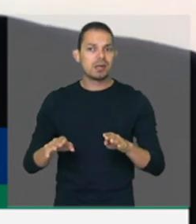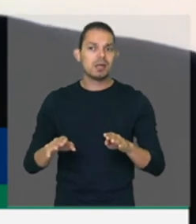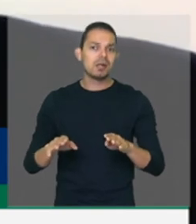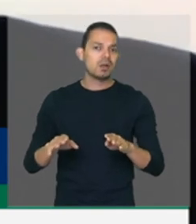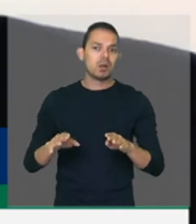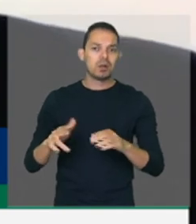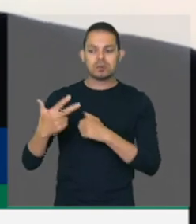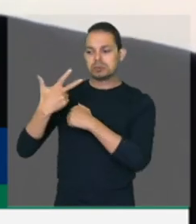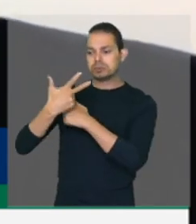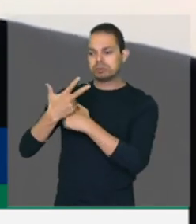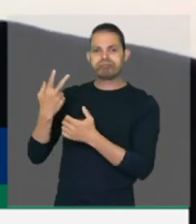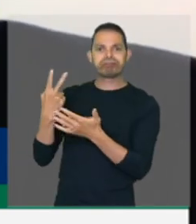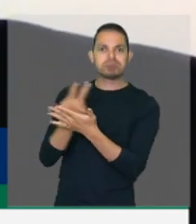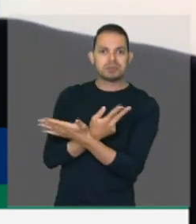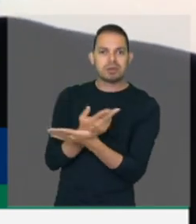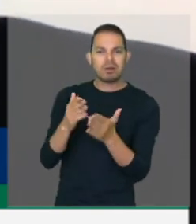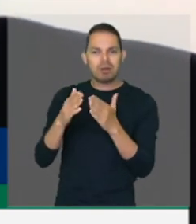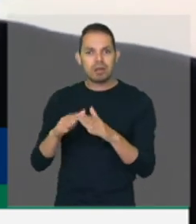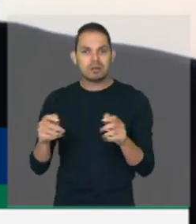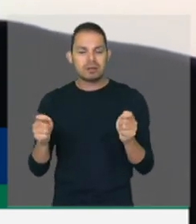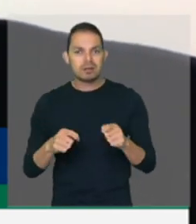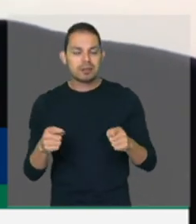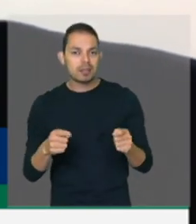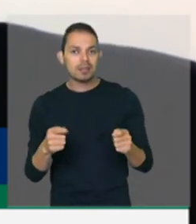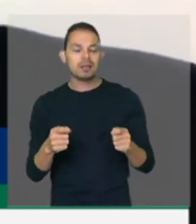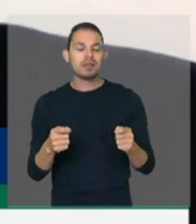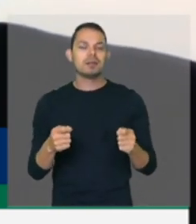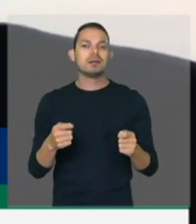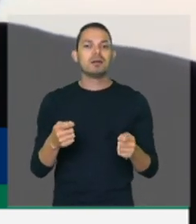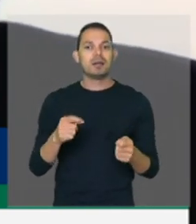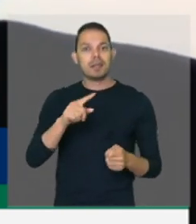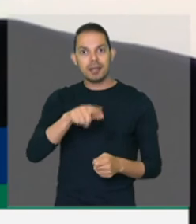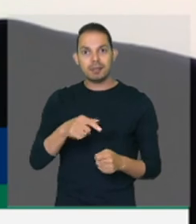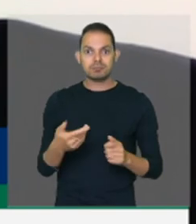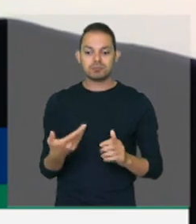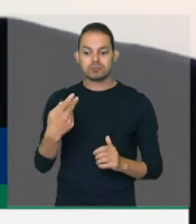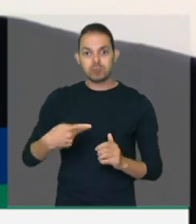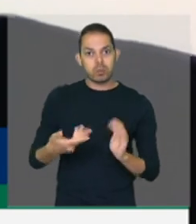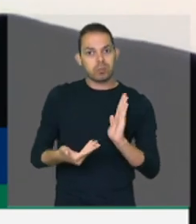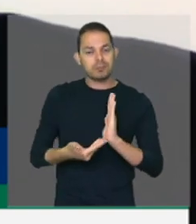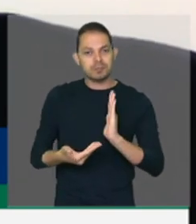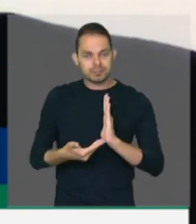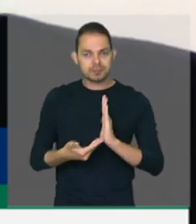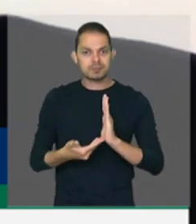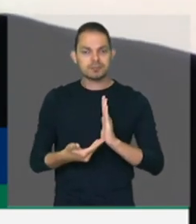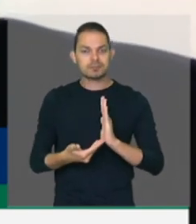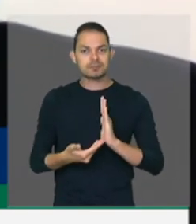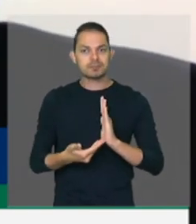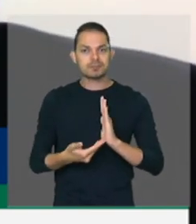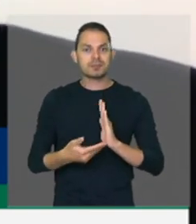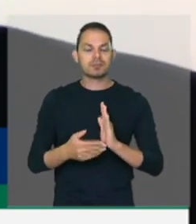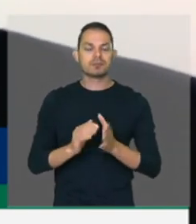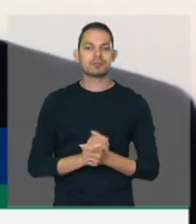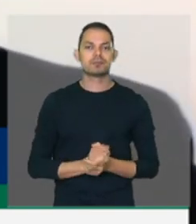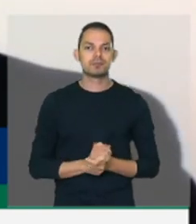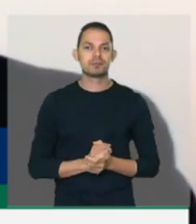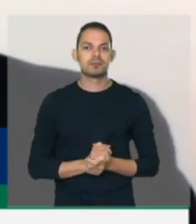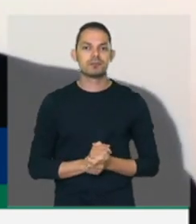episódio em sede oportuna, que é a própria Casa, a própria Câmara dos